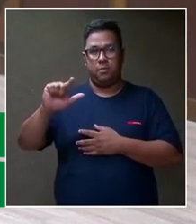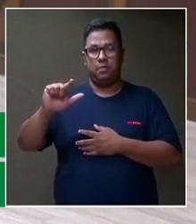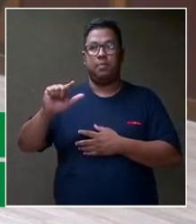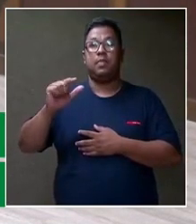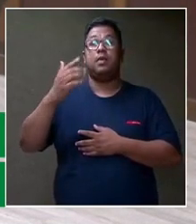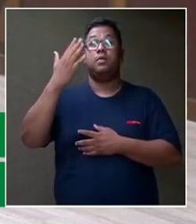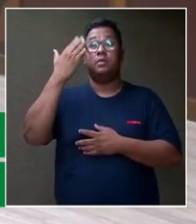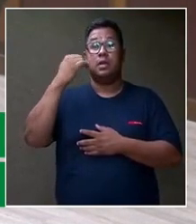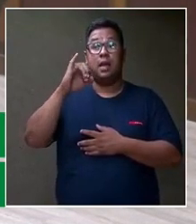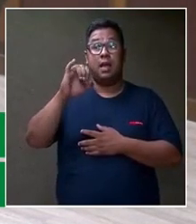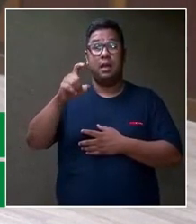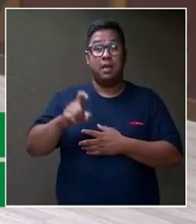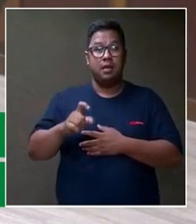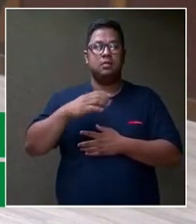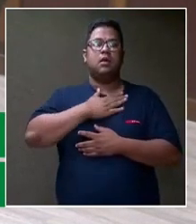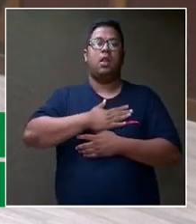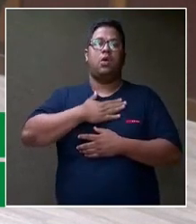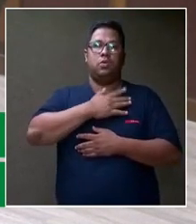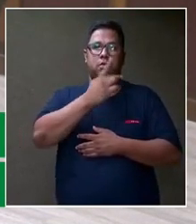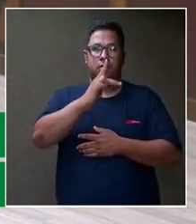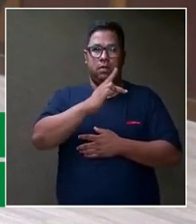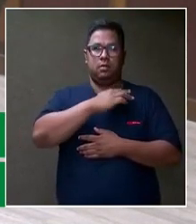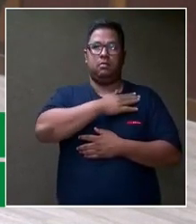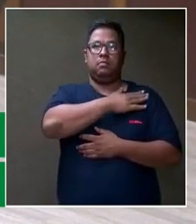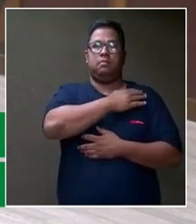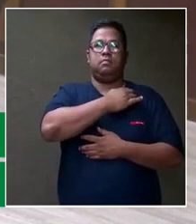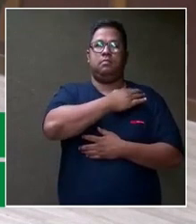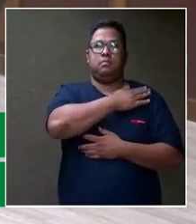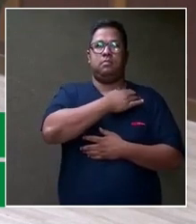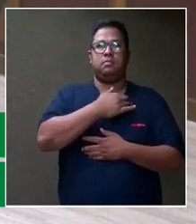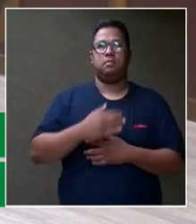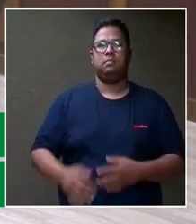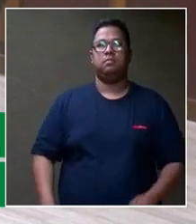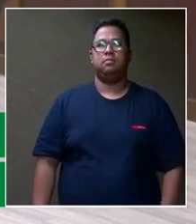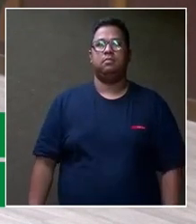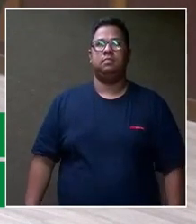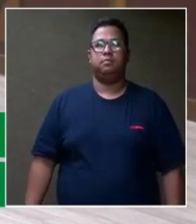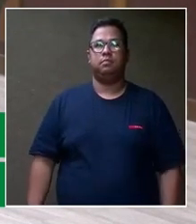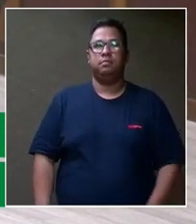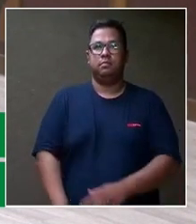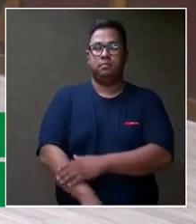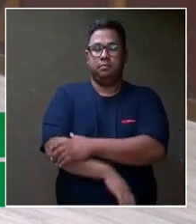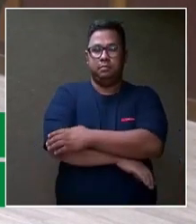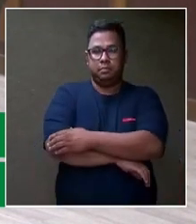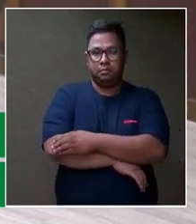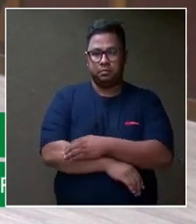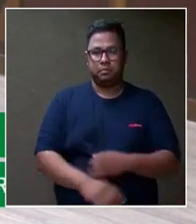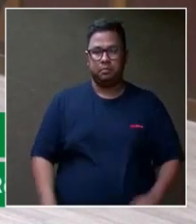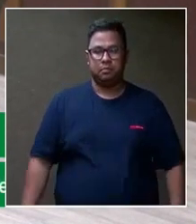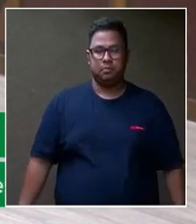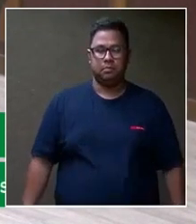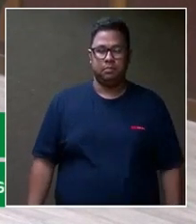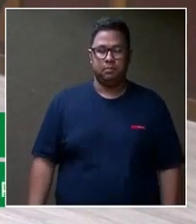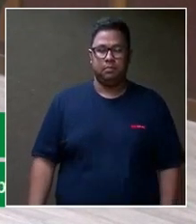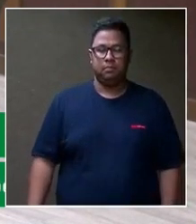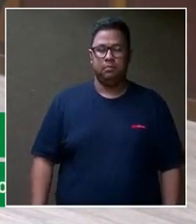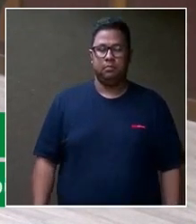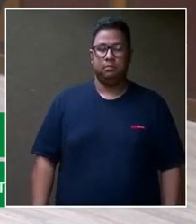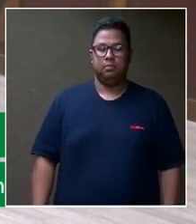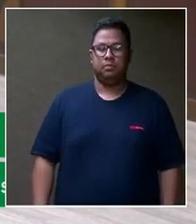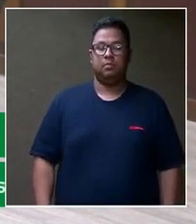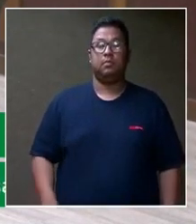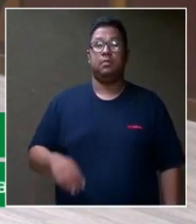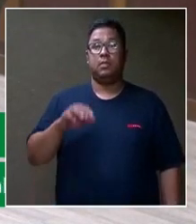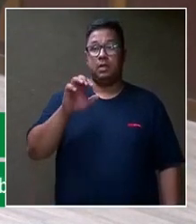que ela é ex-namorada e que ela gostava dele. Isso eu sei lhe informar. Tá. Nas mensagens que